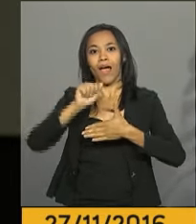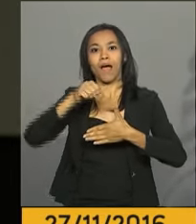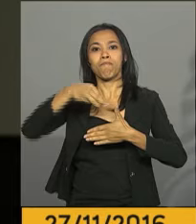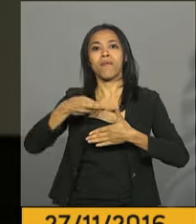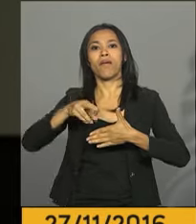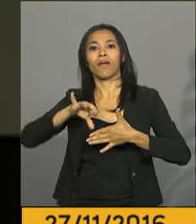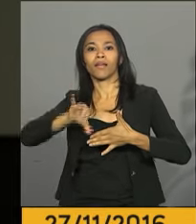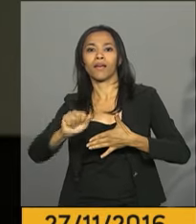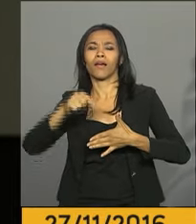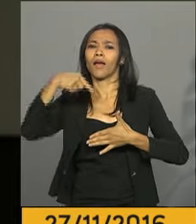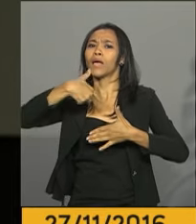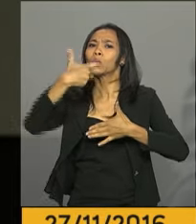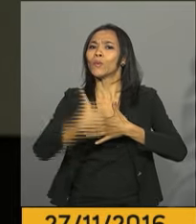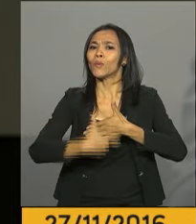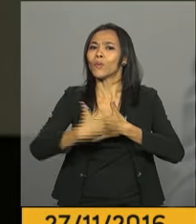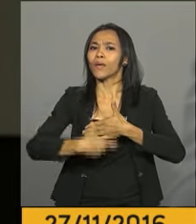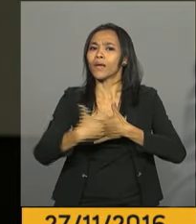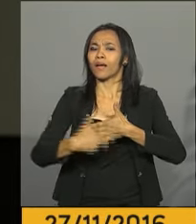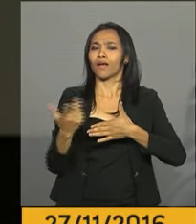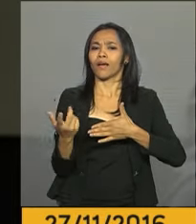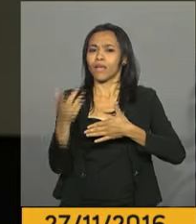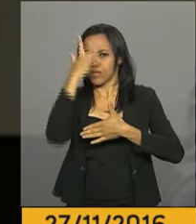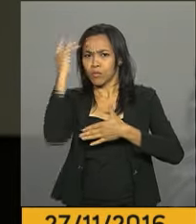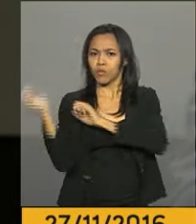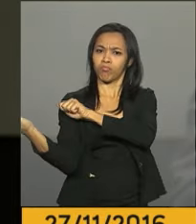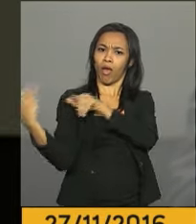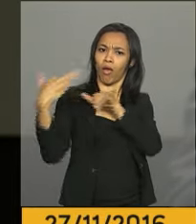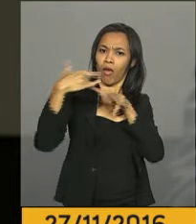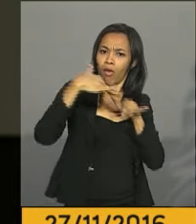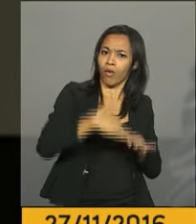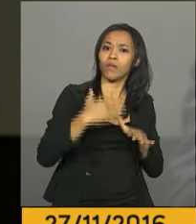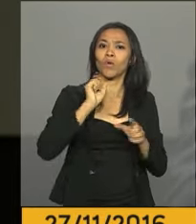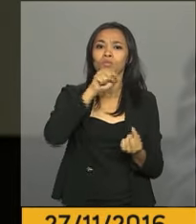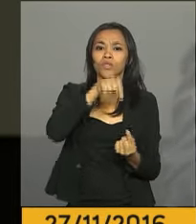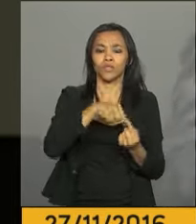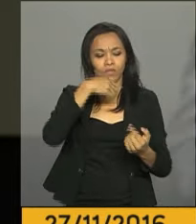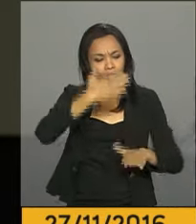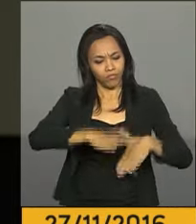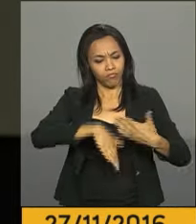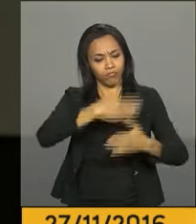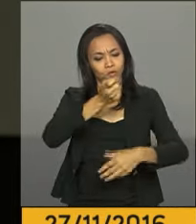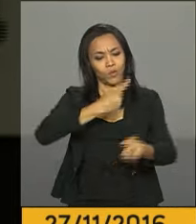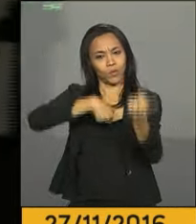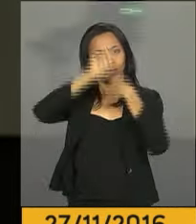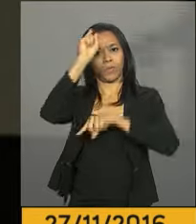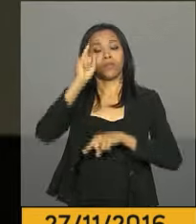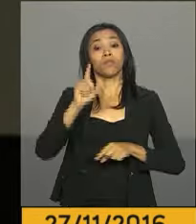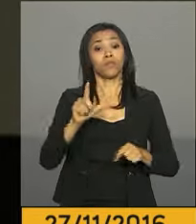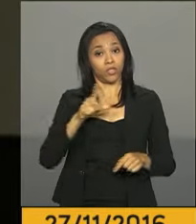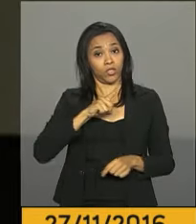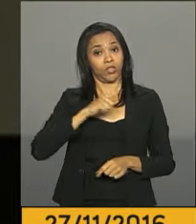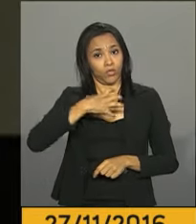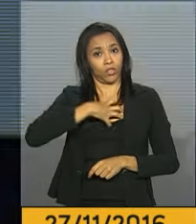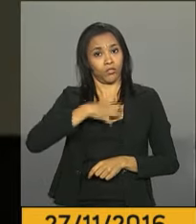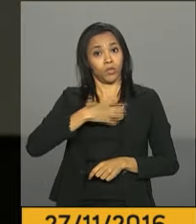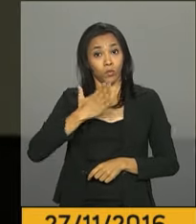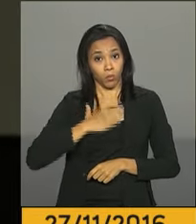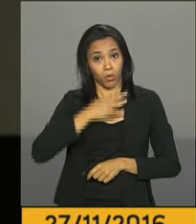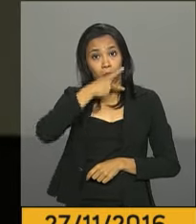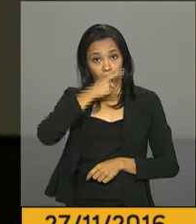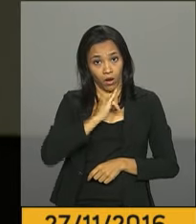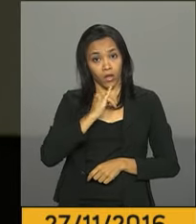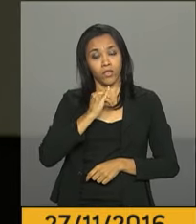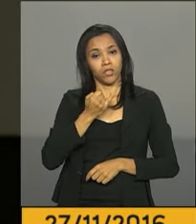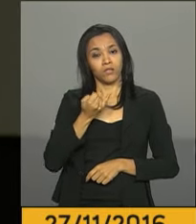do meu pai, era um lugar para os imigrantes vinham para se desenvolver. Então havia esse sentimento do meu pai, não